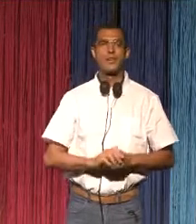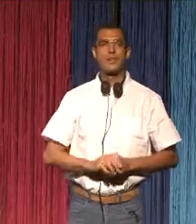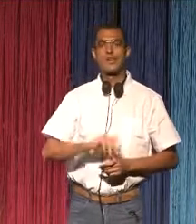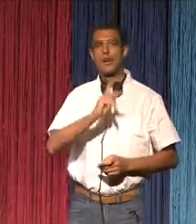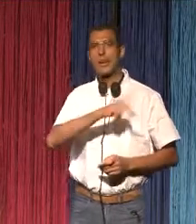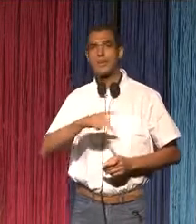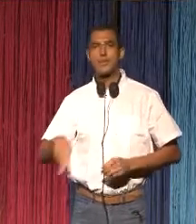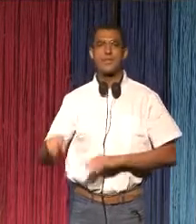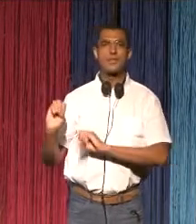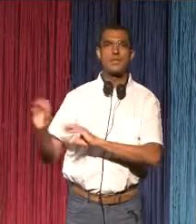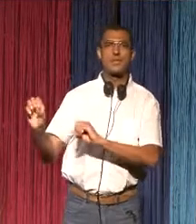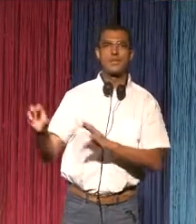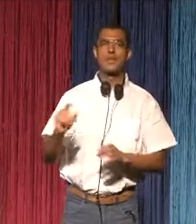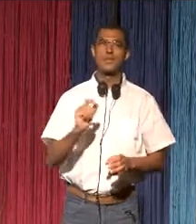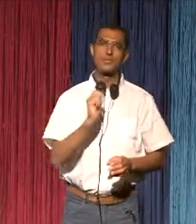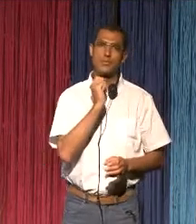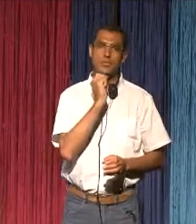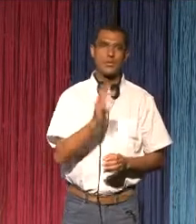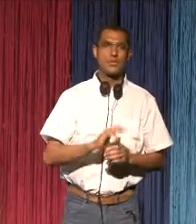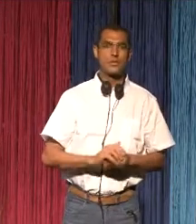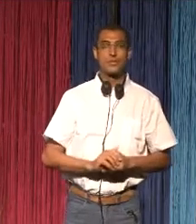etc., eu acho que isso é um risco.